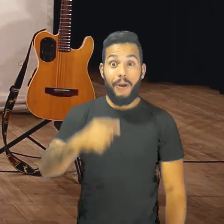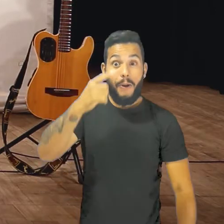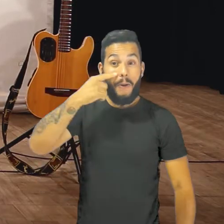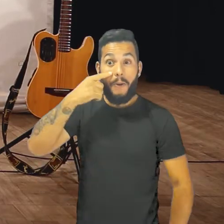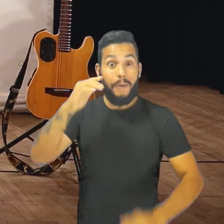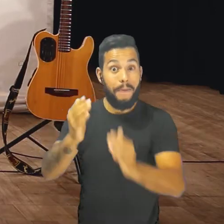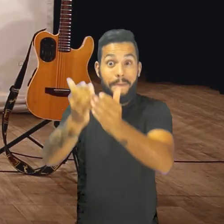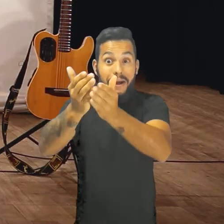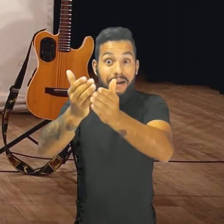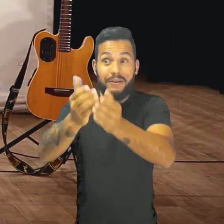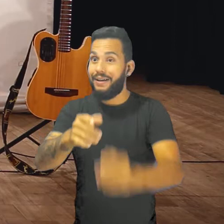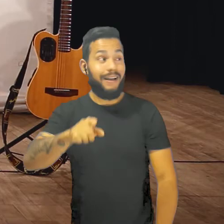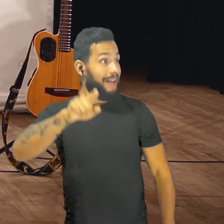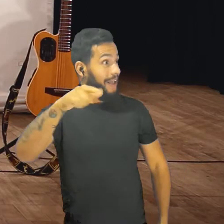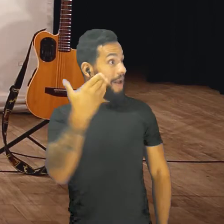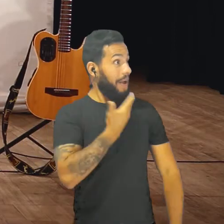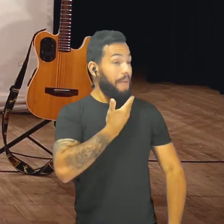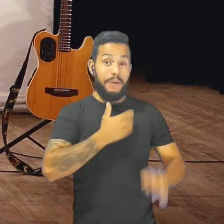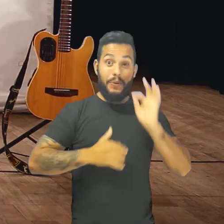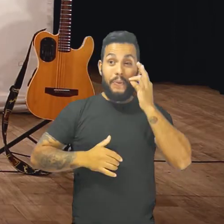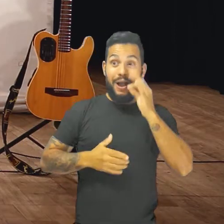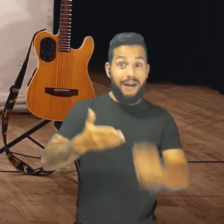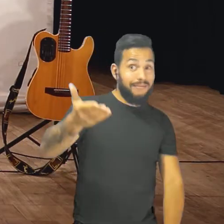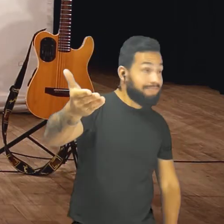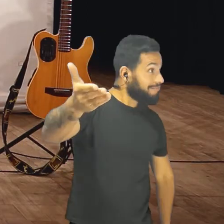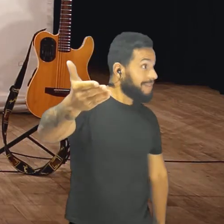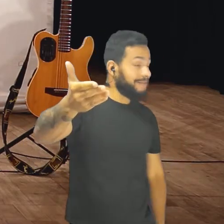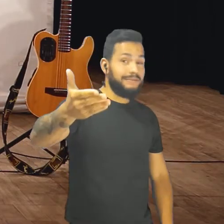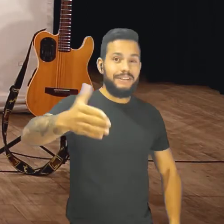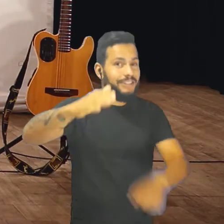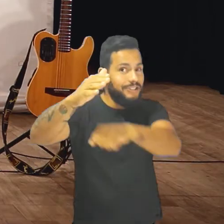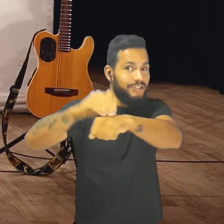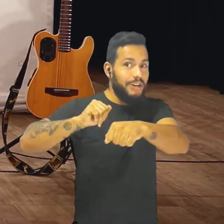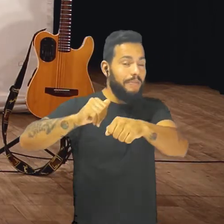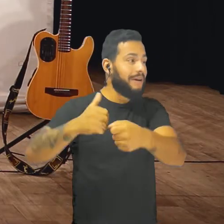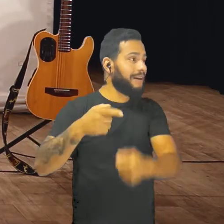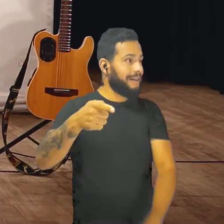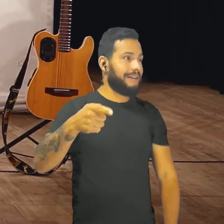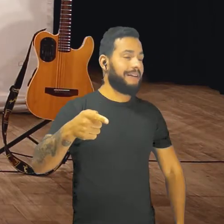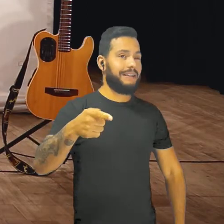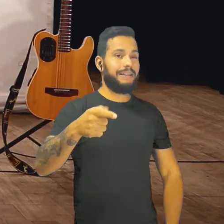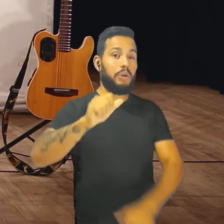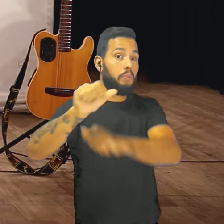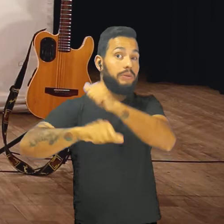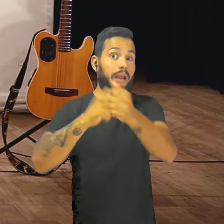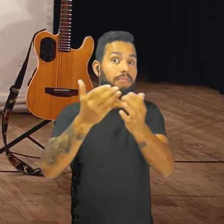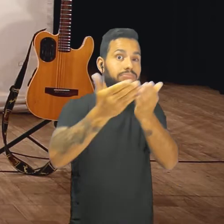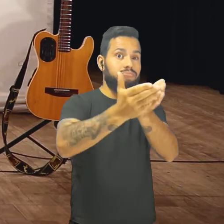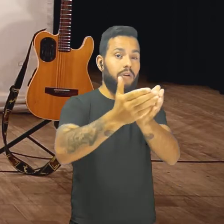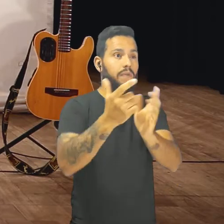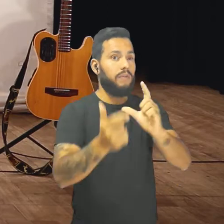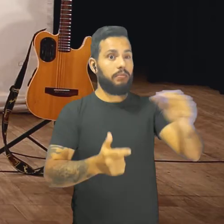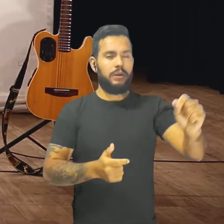amigo rato, lá no porto, gato imediato. Chame-o logo, antes que embarque em outro navio. Será